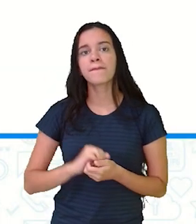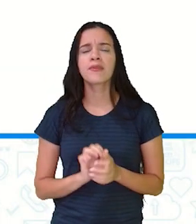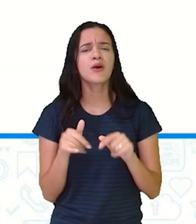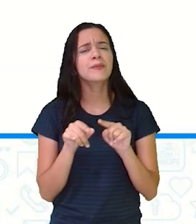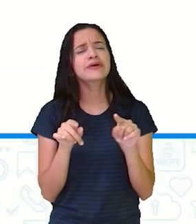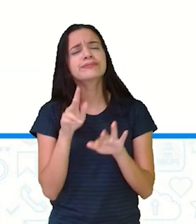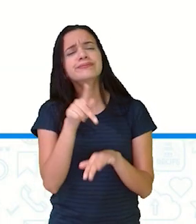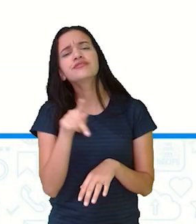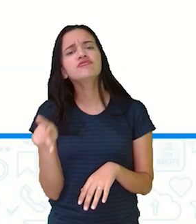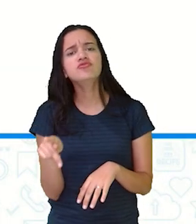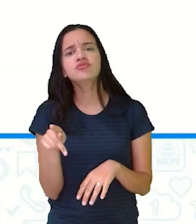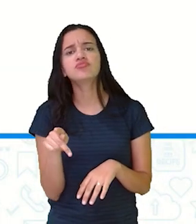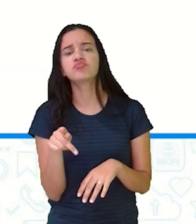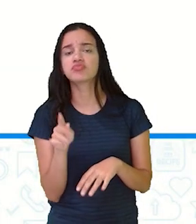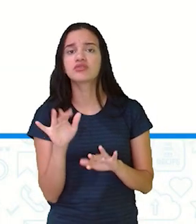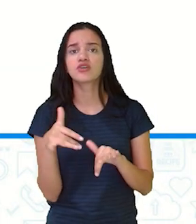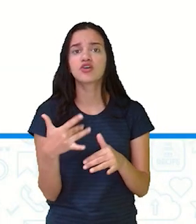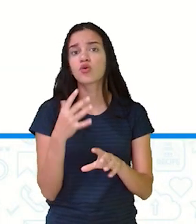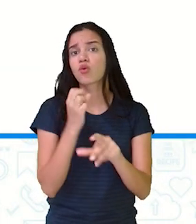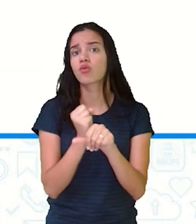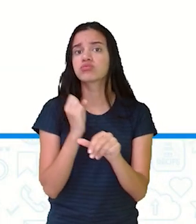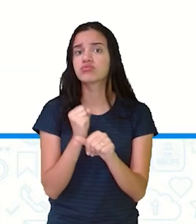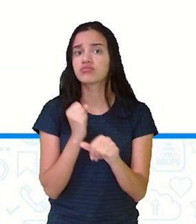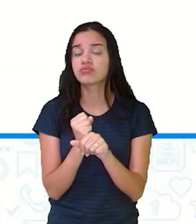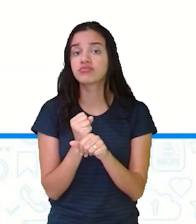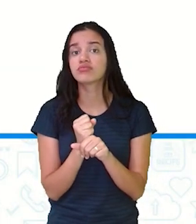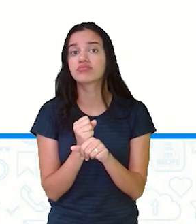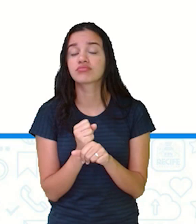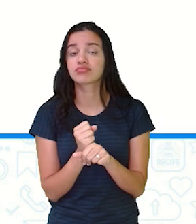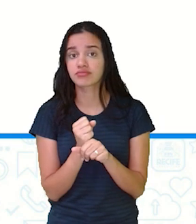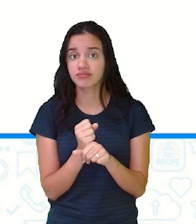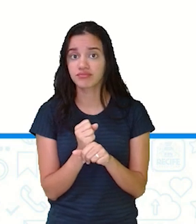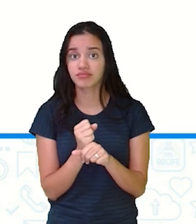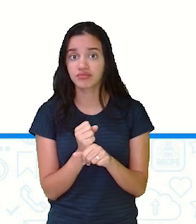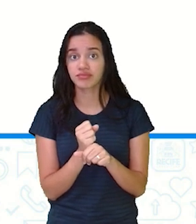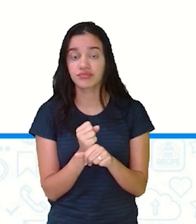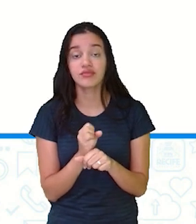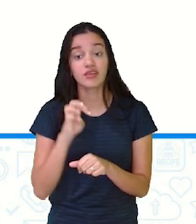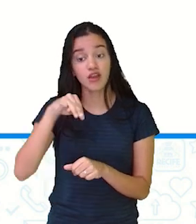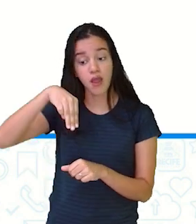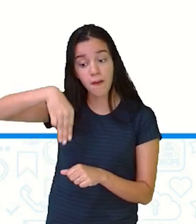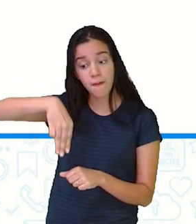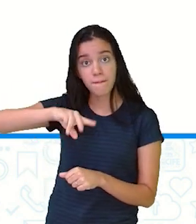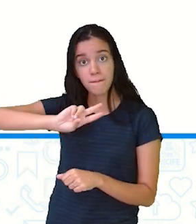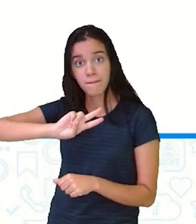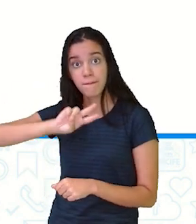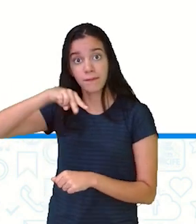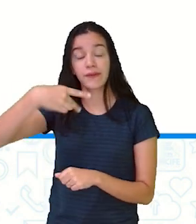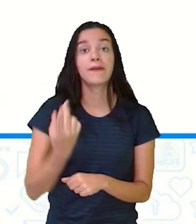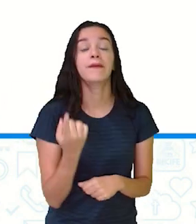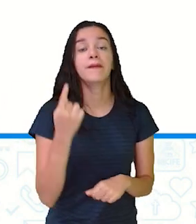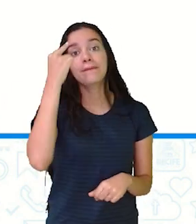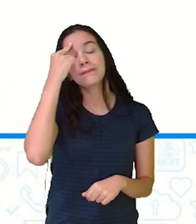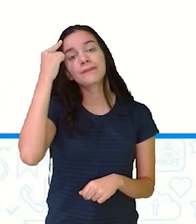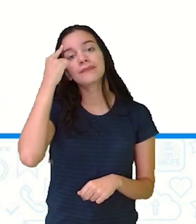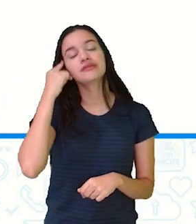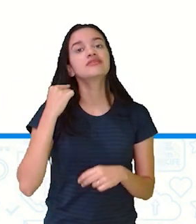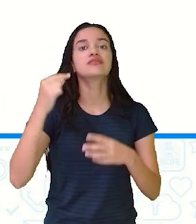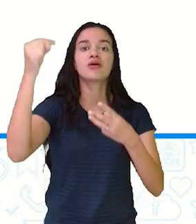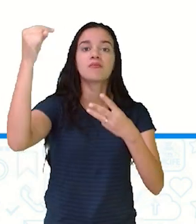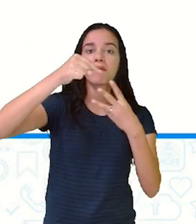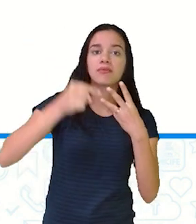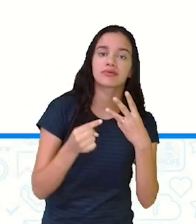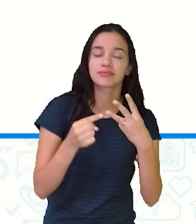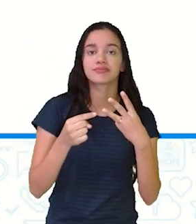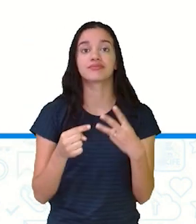Professora, qual é a unidade de medida do volume? Metro cúbico. Pensa, lembra das 3 dimensões,